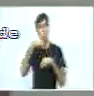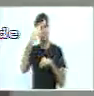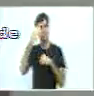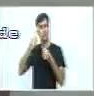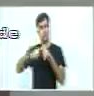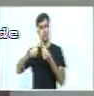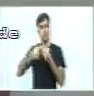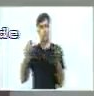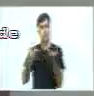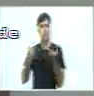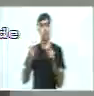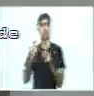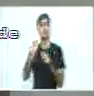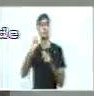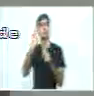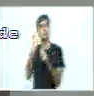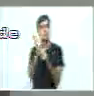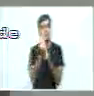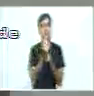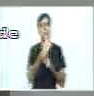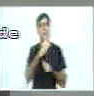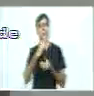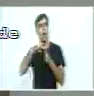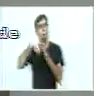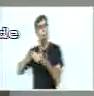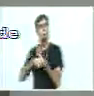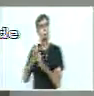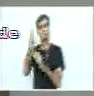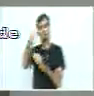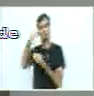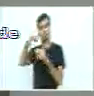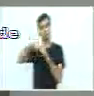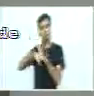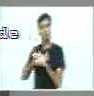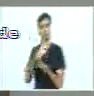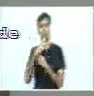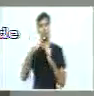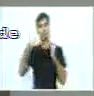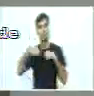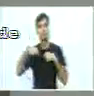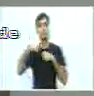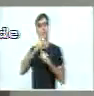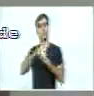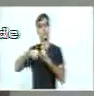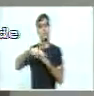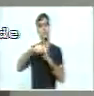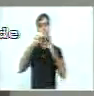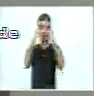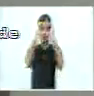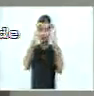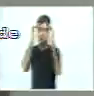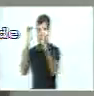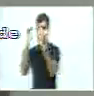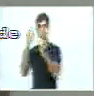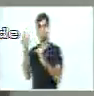que vive arte, que vive cultura, tem de ser uma cidade mais civilizada, uma população